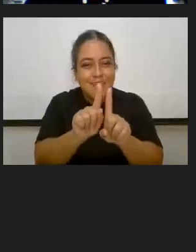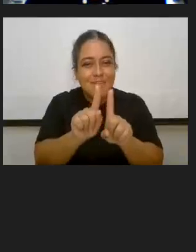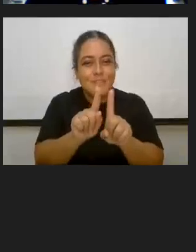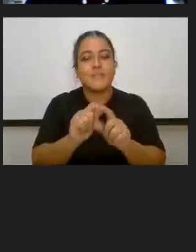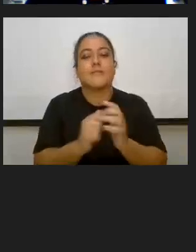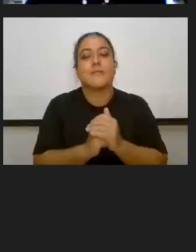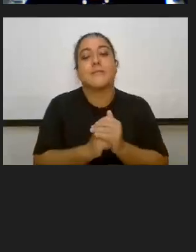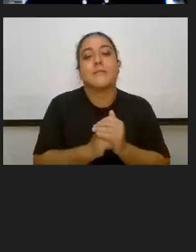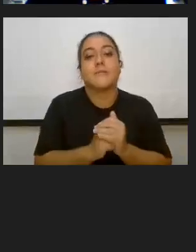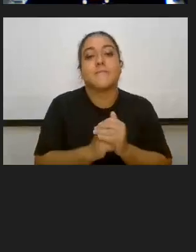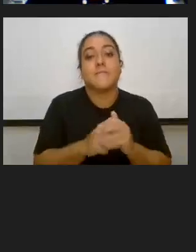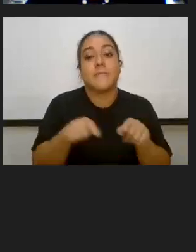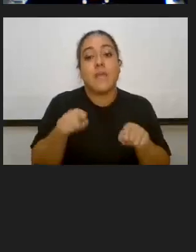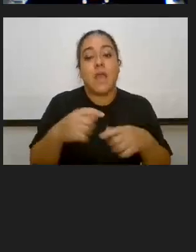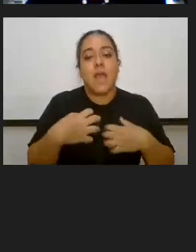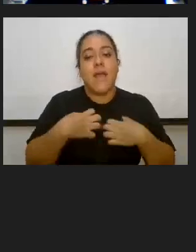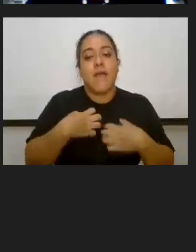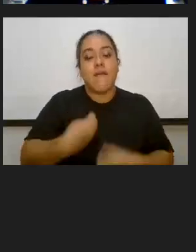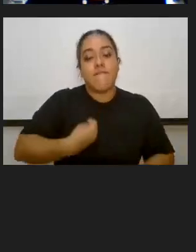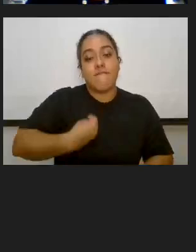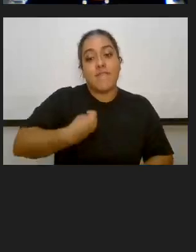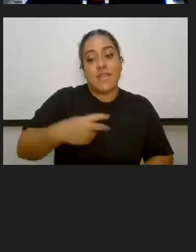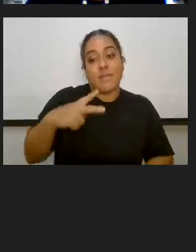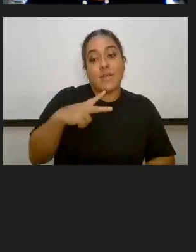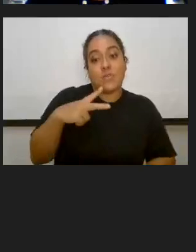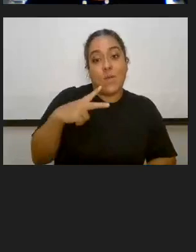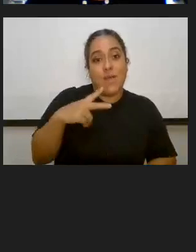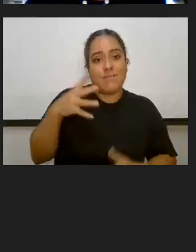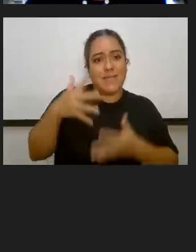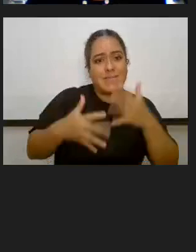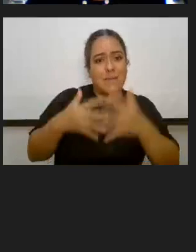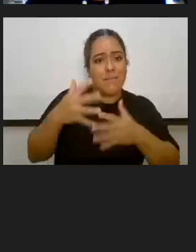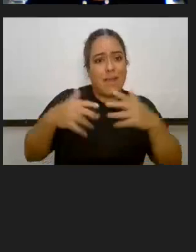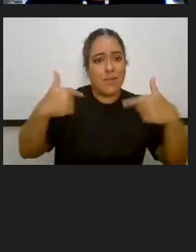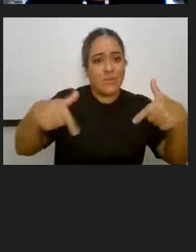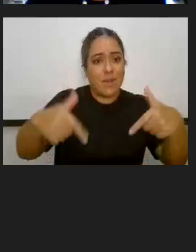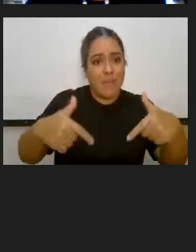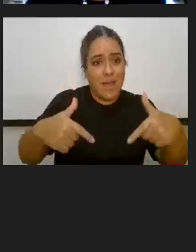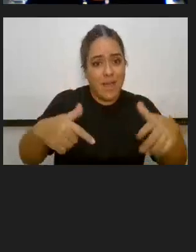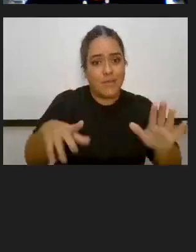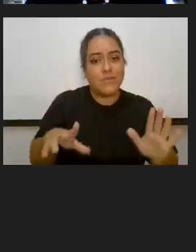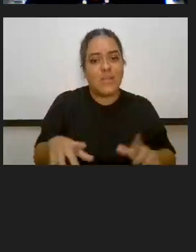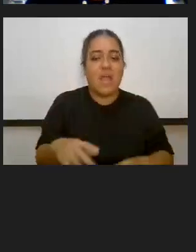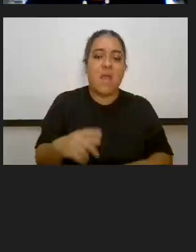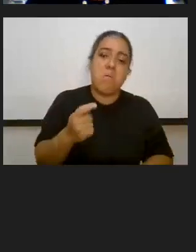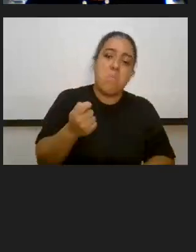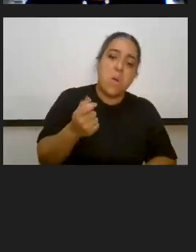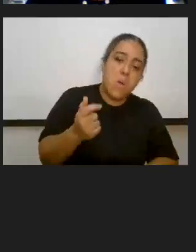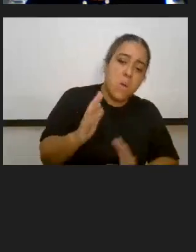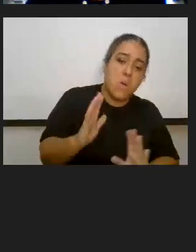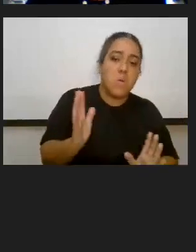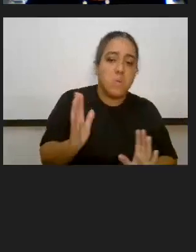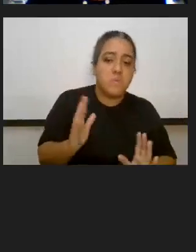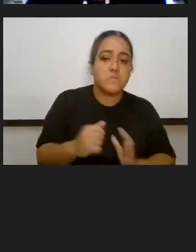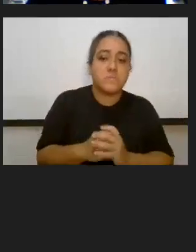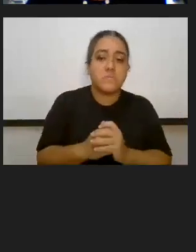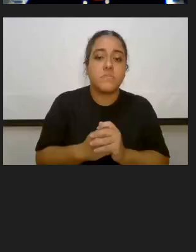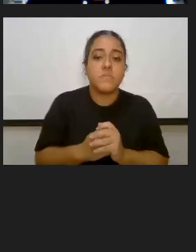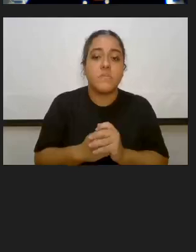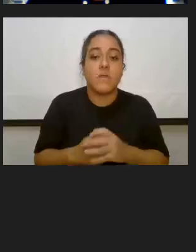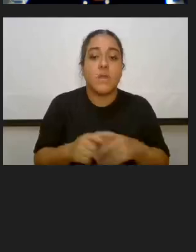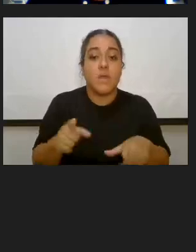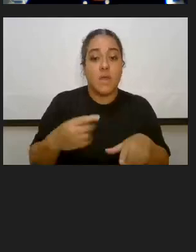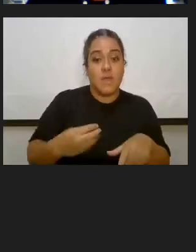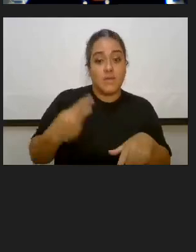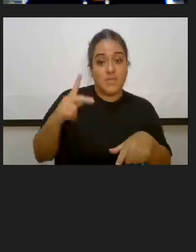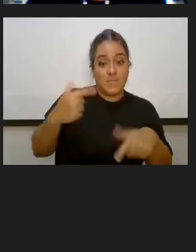Que sua vida pessoal tenha atrapalhado o trabalho, aqui muito pouco. O seu trabalho tem atrapalhado